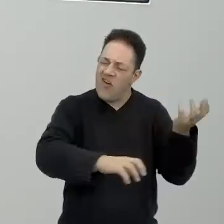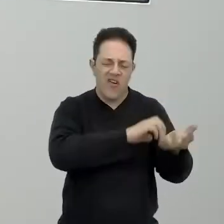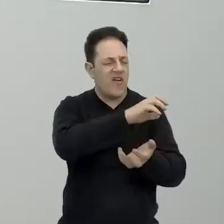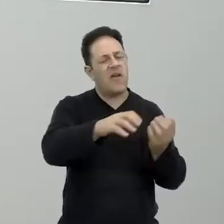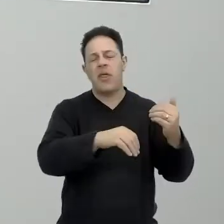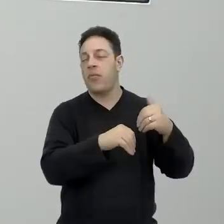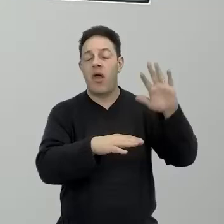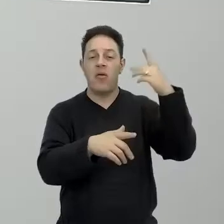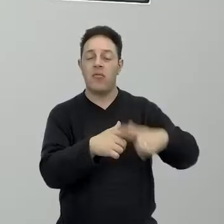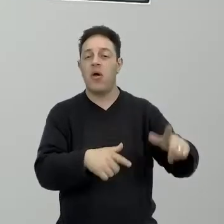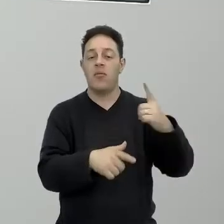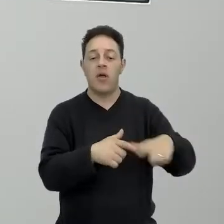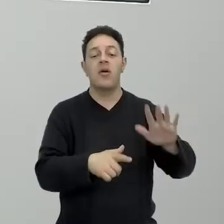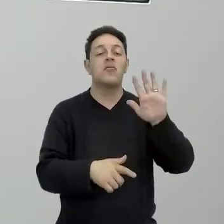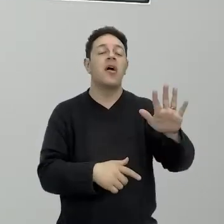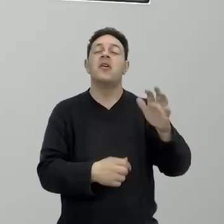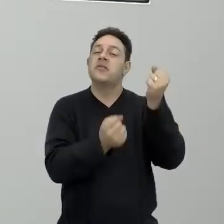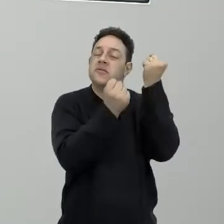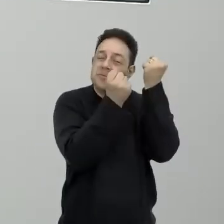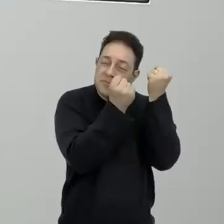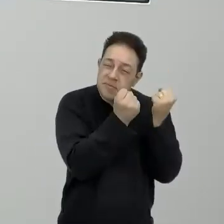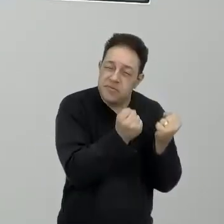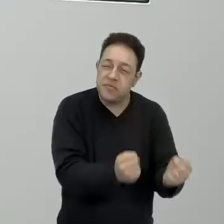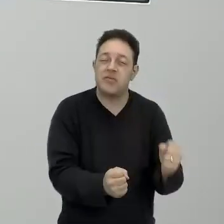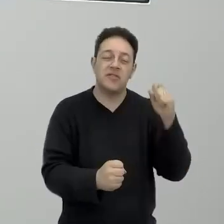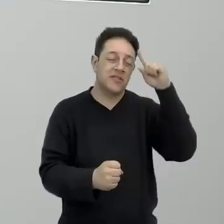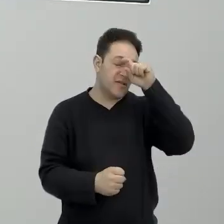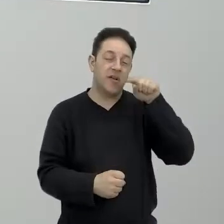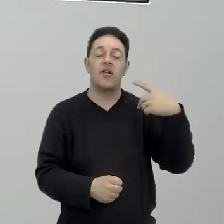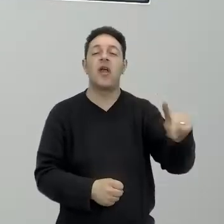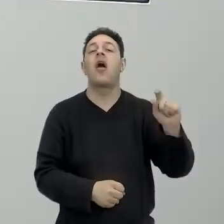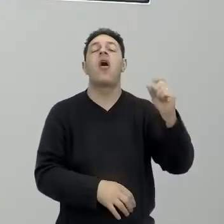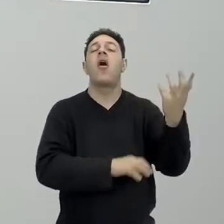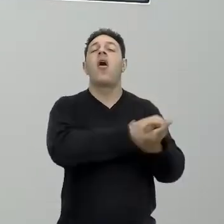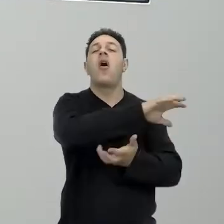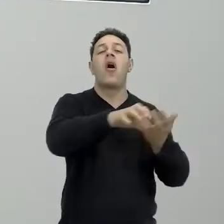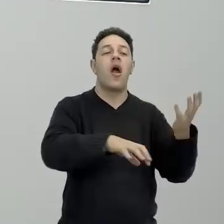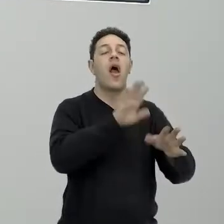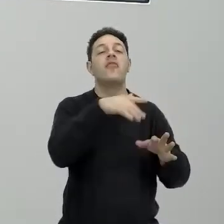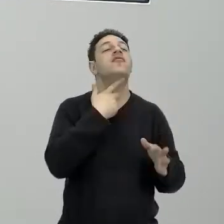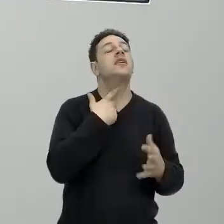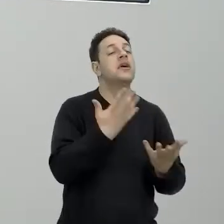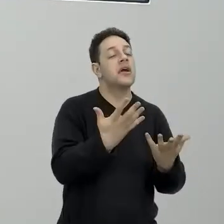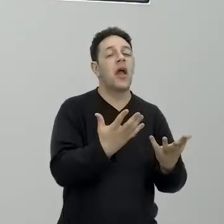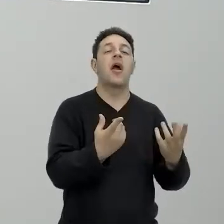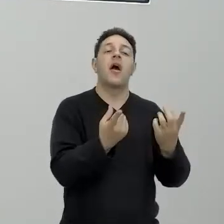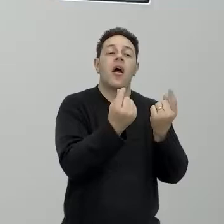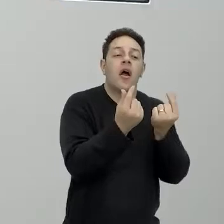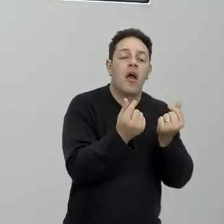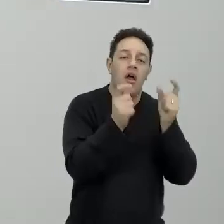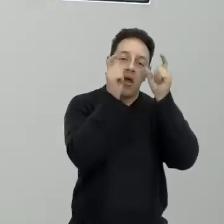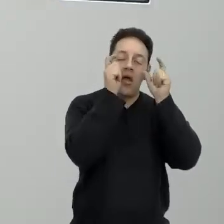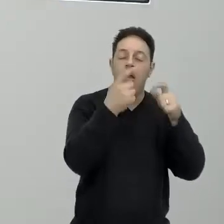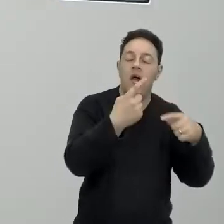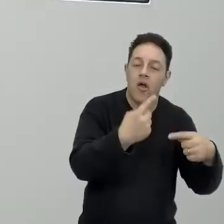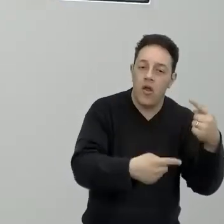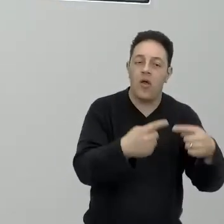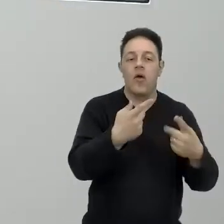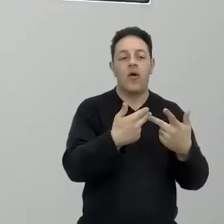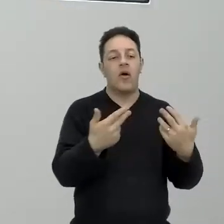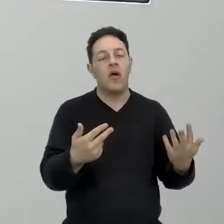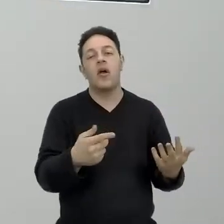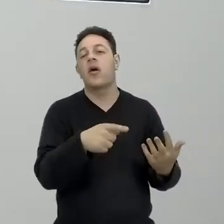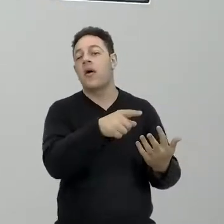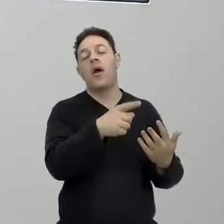tem uma grande carga assim, de uma revolução ligada a alguns interesses econômicos. Esses interesses econômicos estão